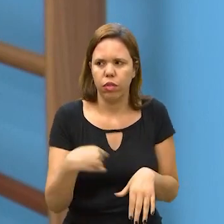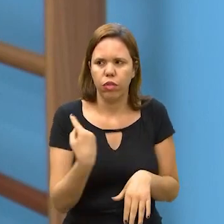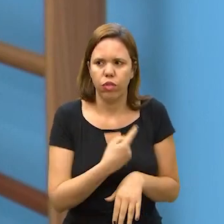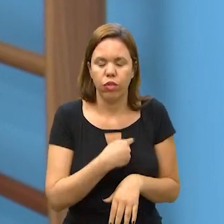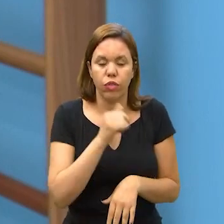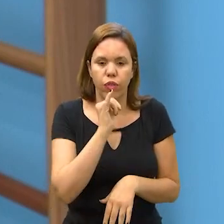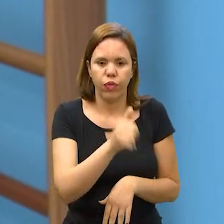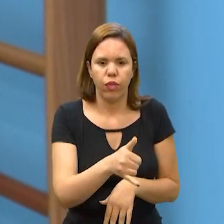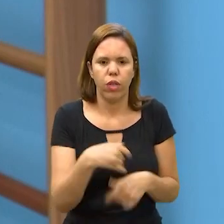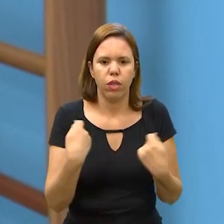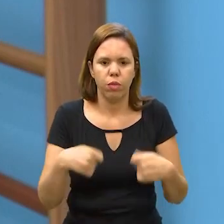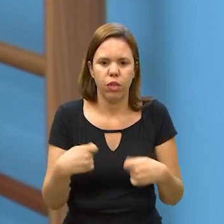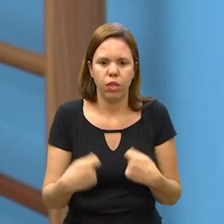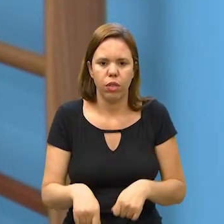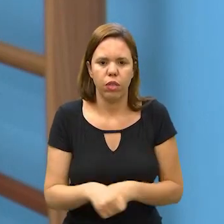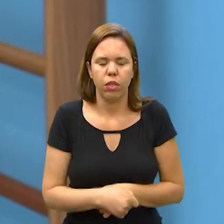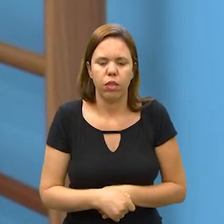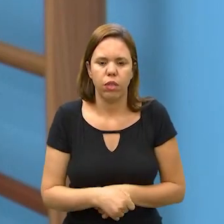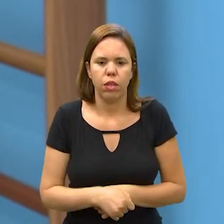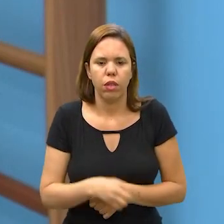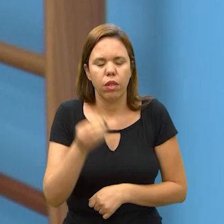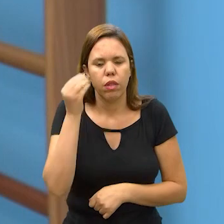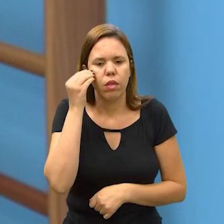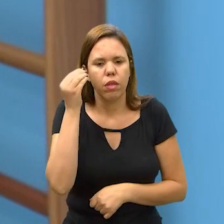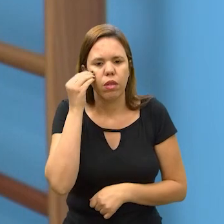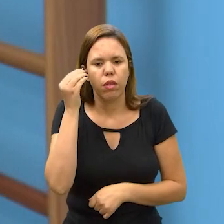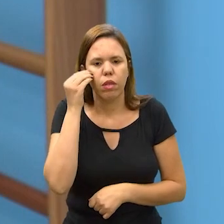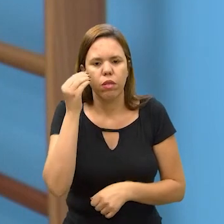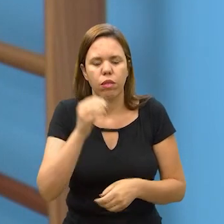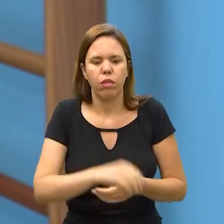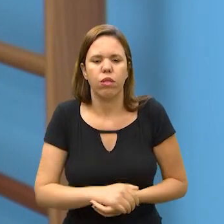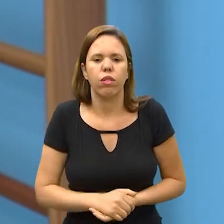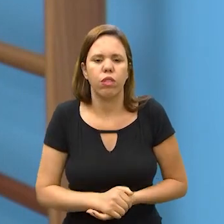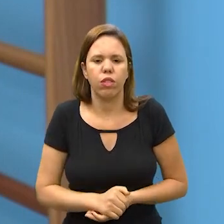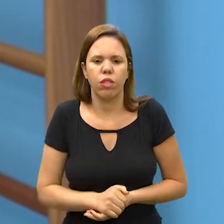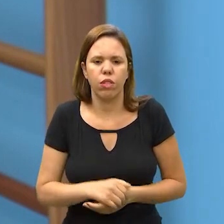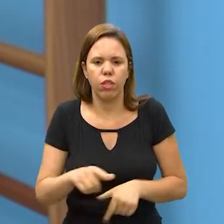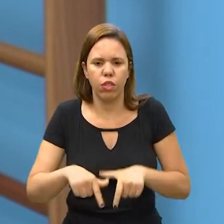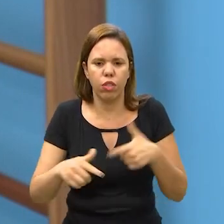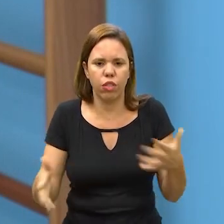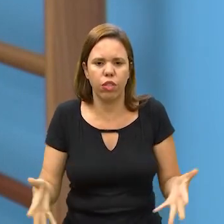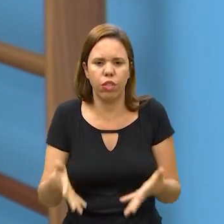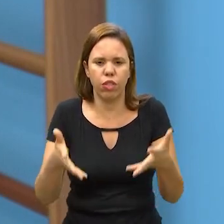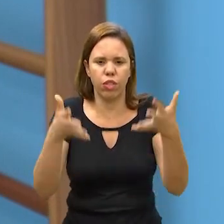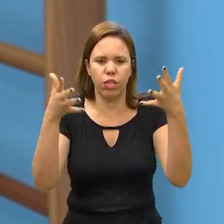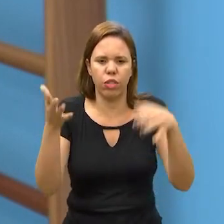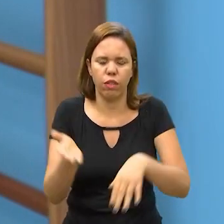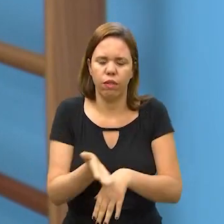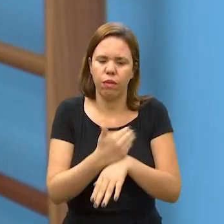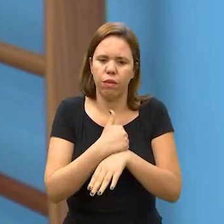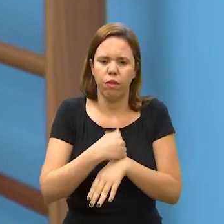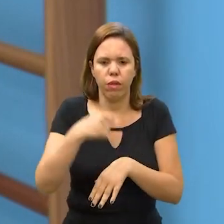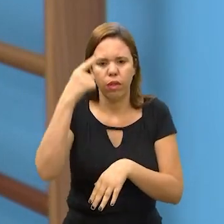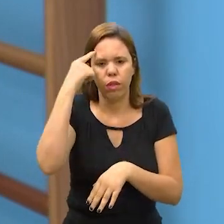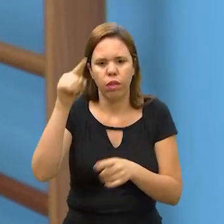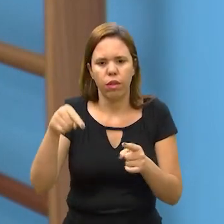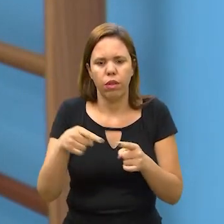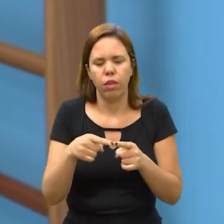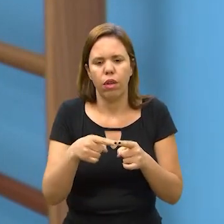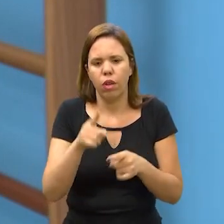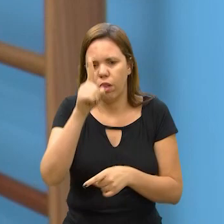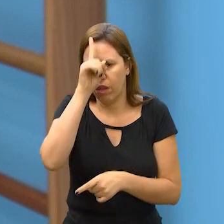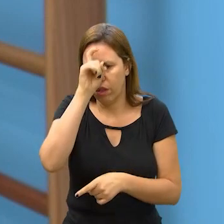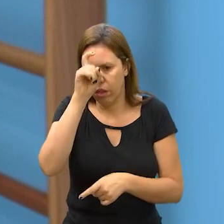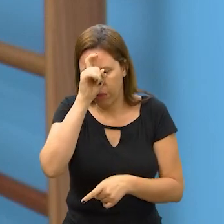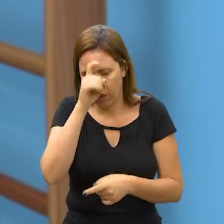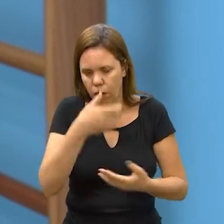fala que a gente precisa, né, e a gente tenta desenvolver um trabalho de estimulação precoce. O ideal seria que as